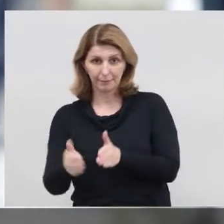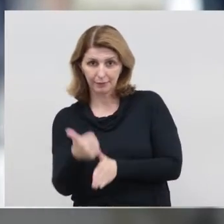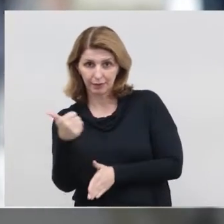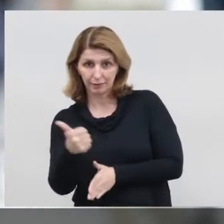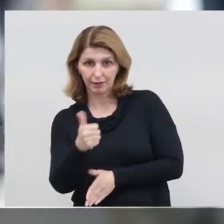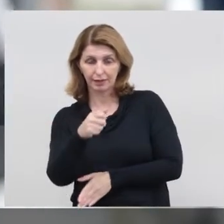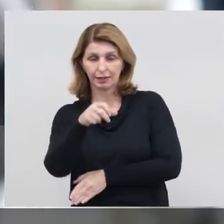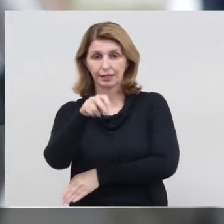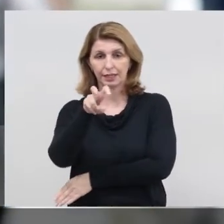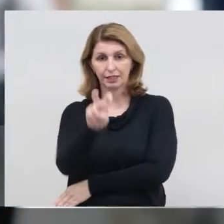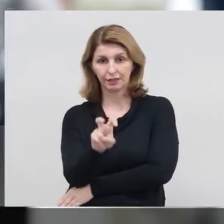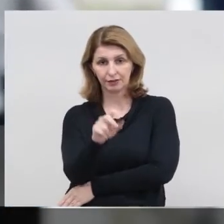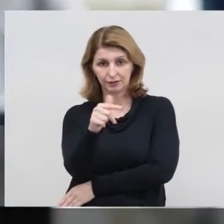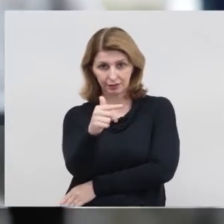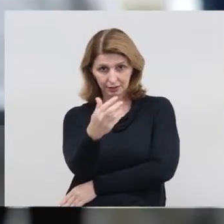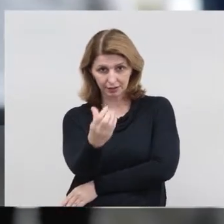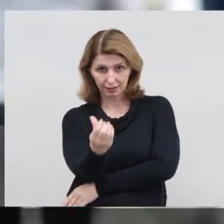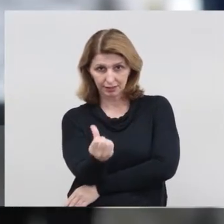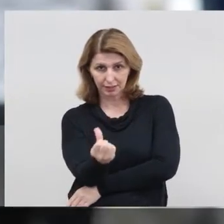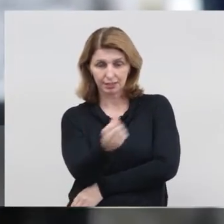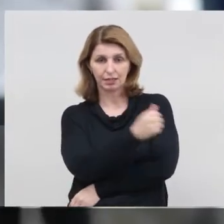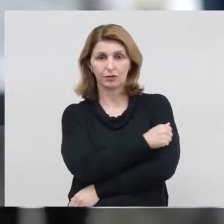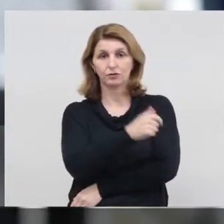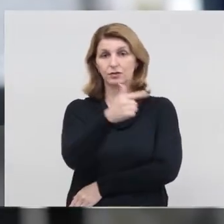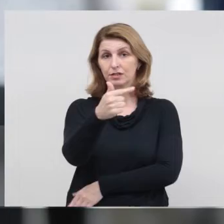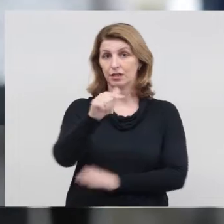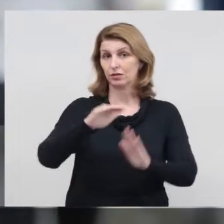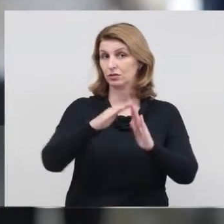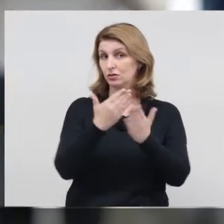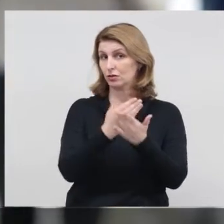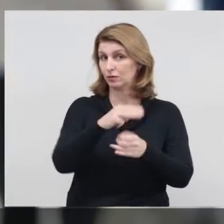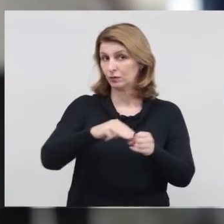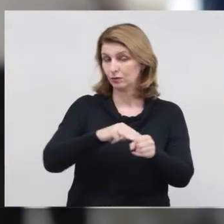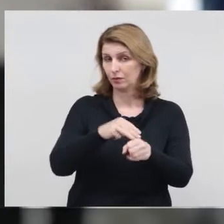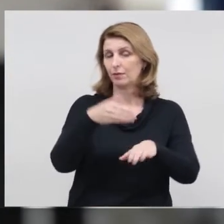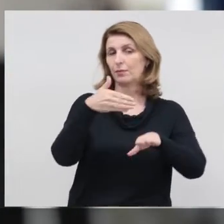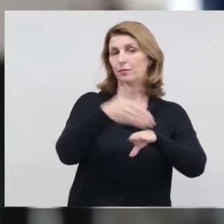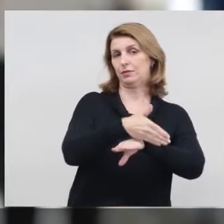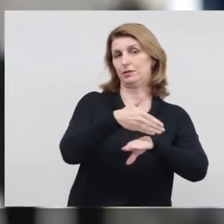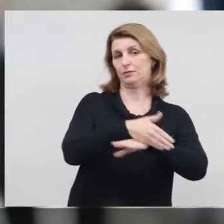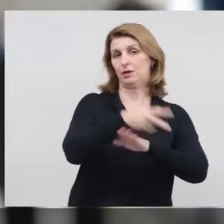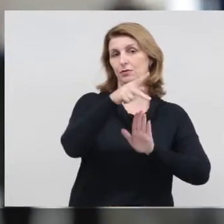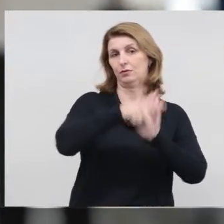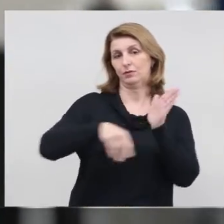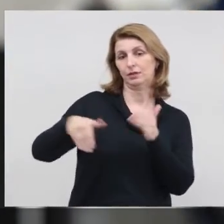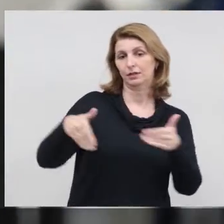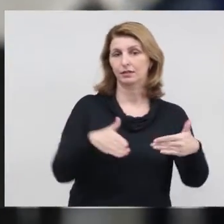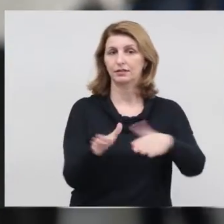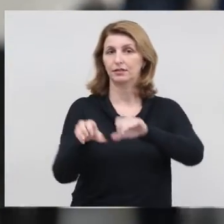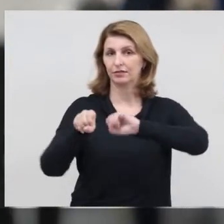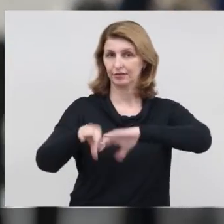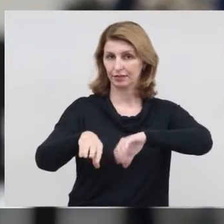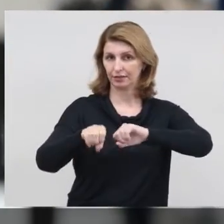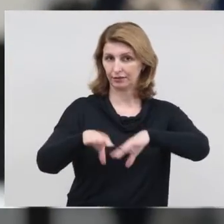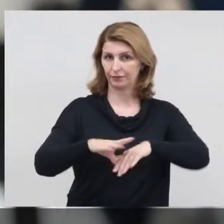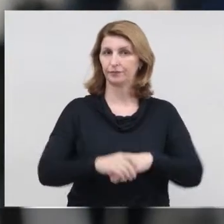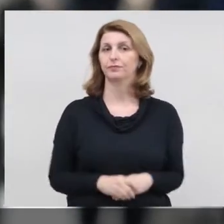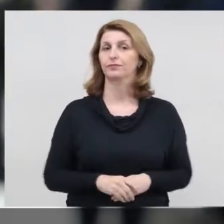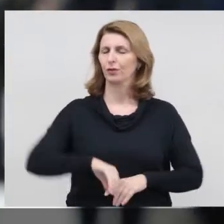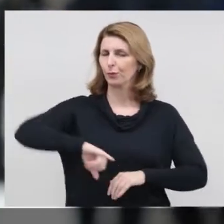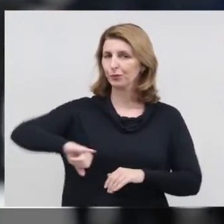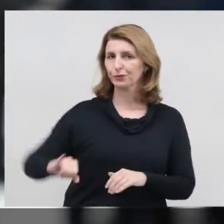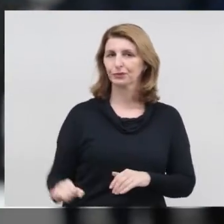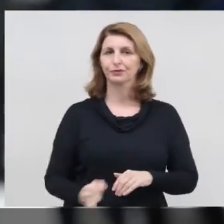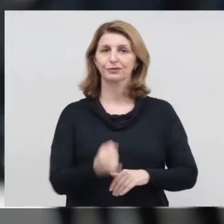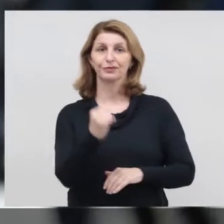etapa 576 alunos de sete escolas municipais o envio e vou fazer parte do programa trilhas da educação